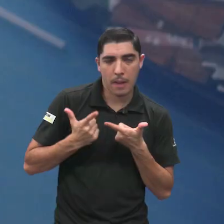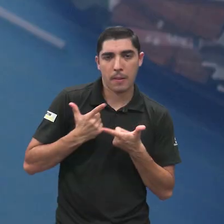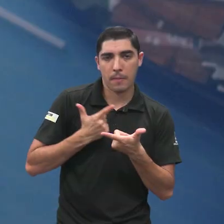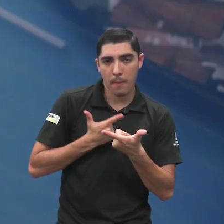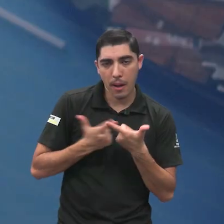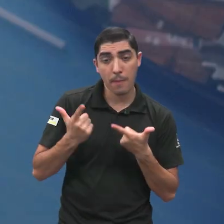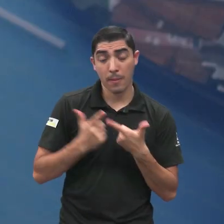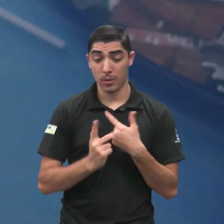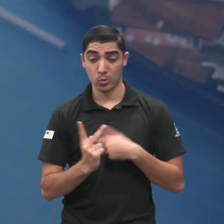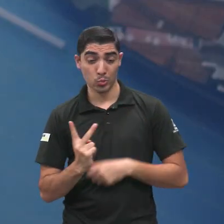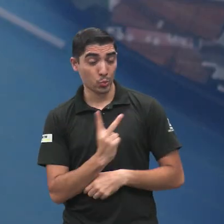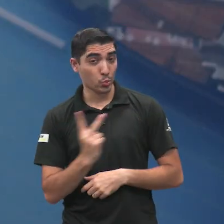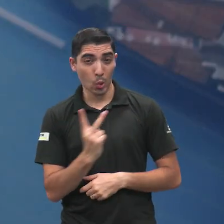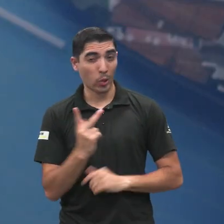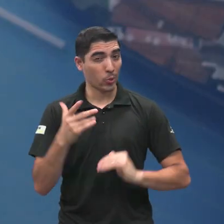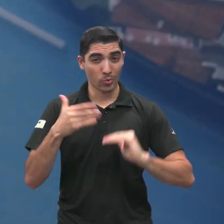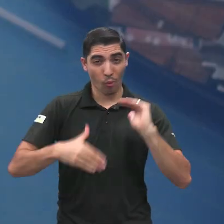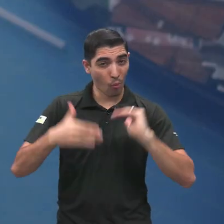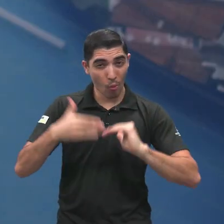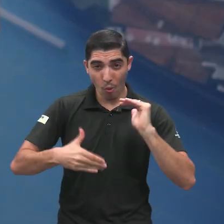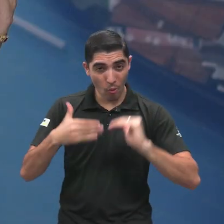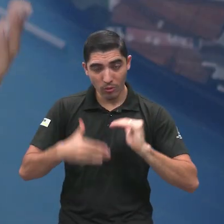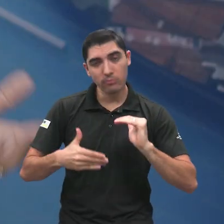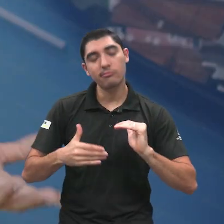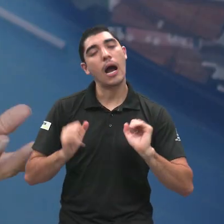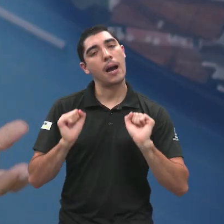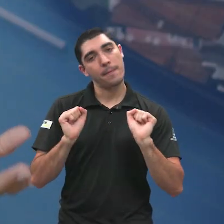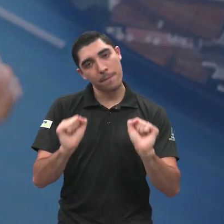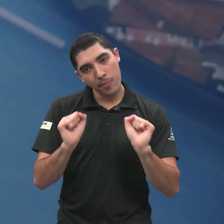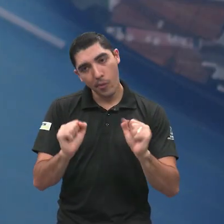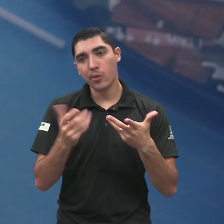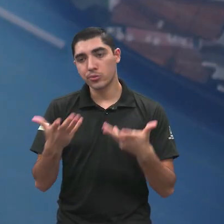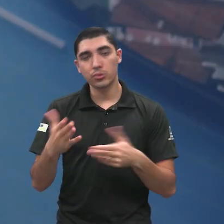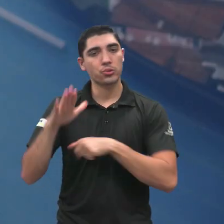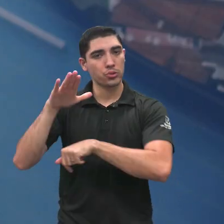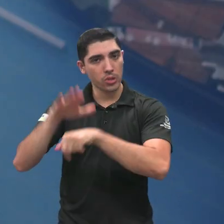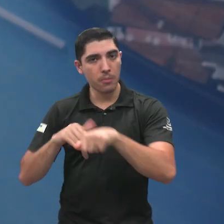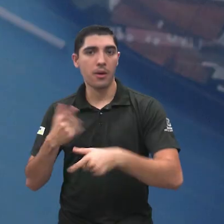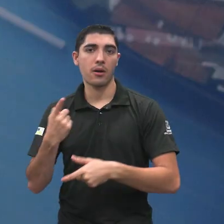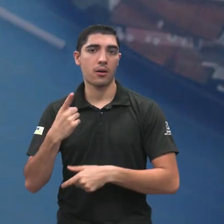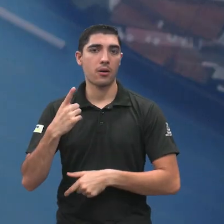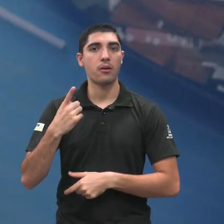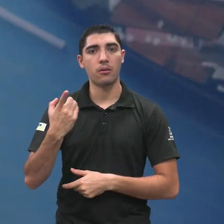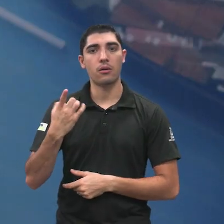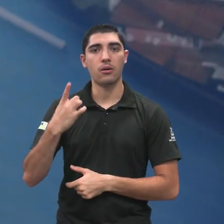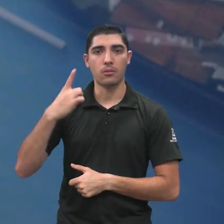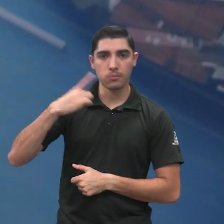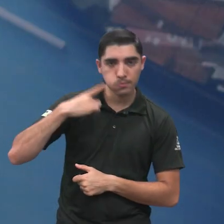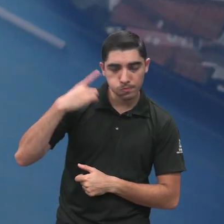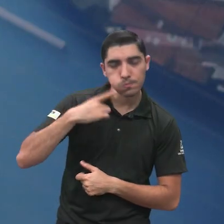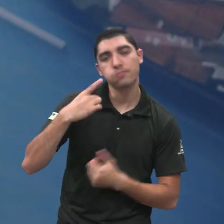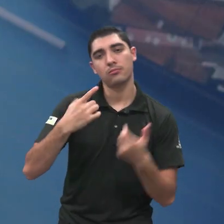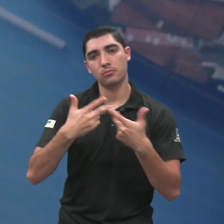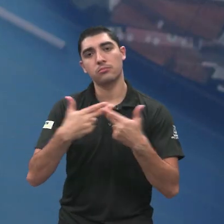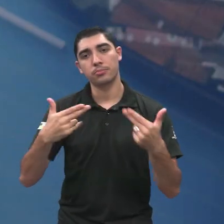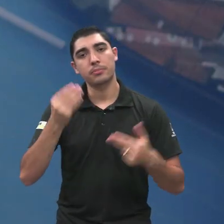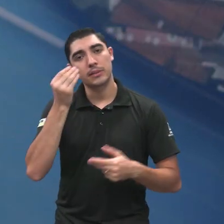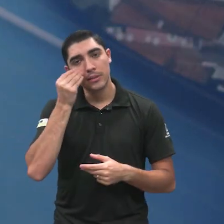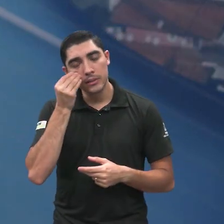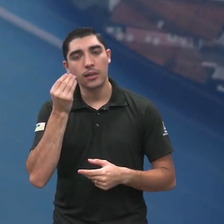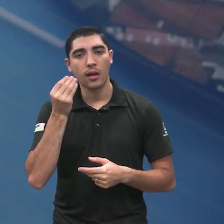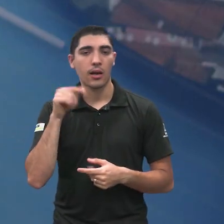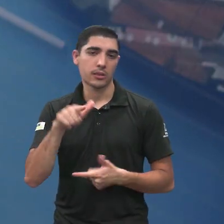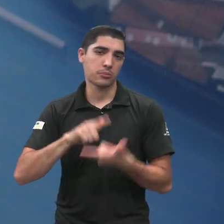não conseguem concordar ali, pode buscar, no caso, assim, mais os processos para que a gente